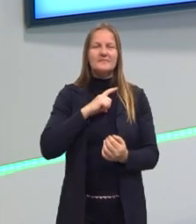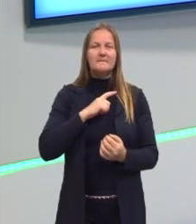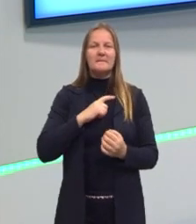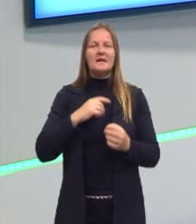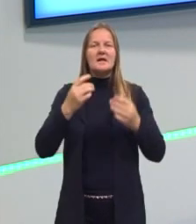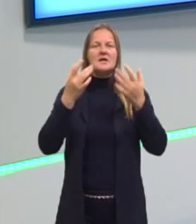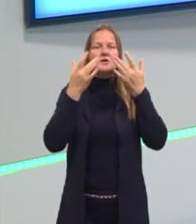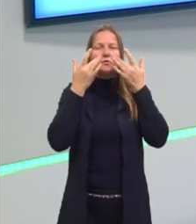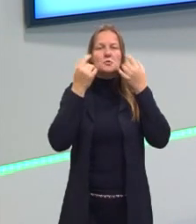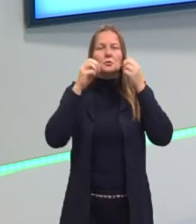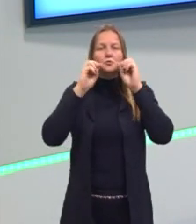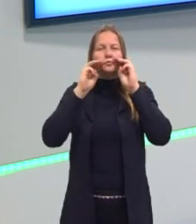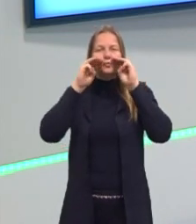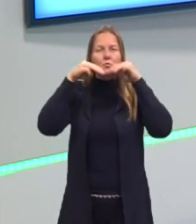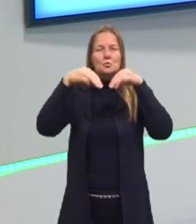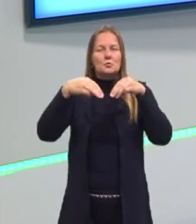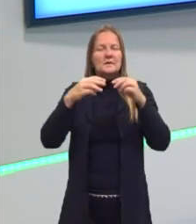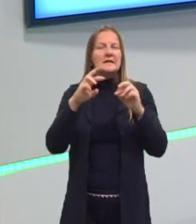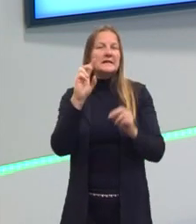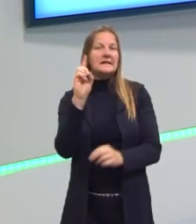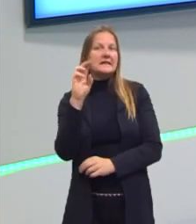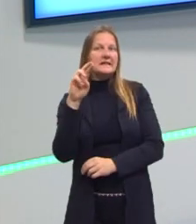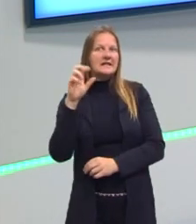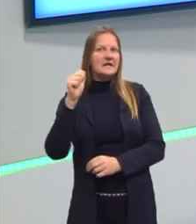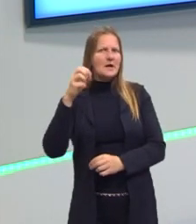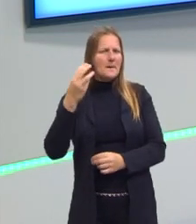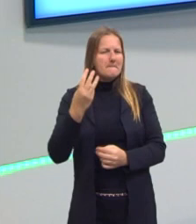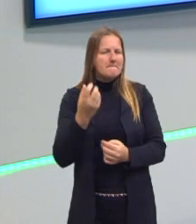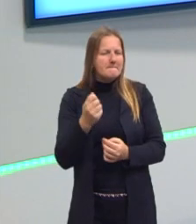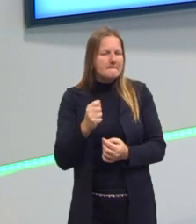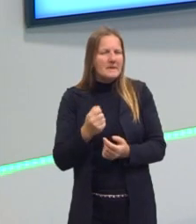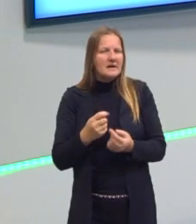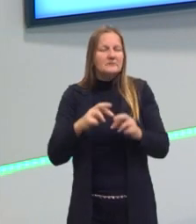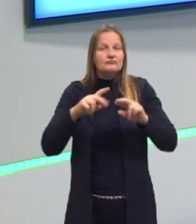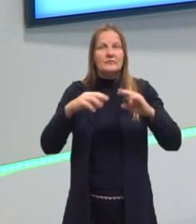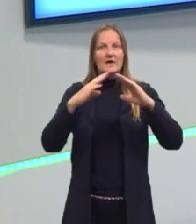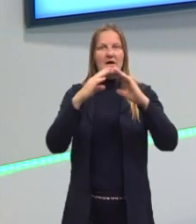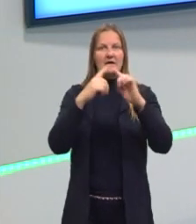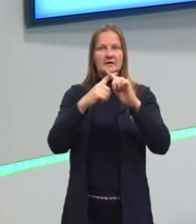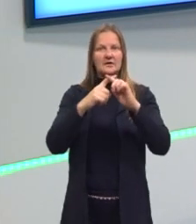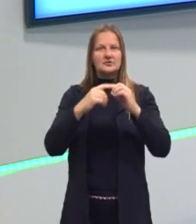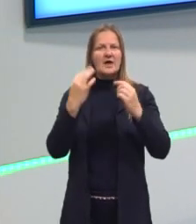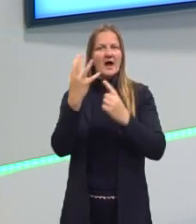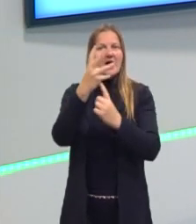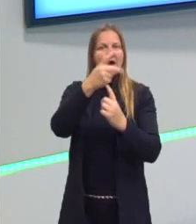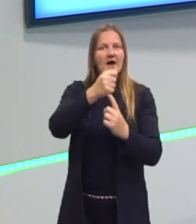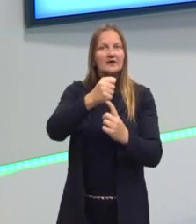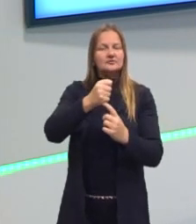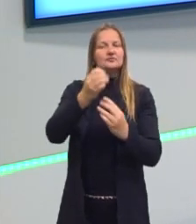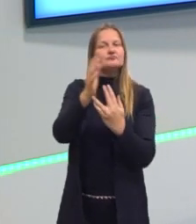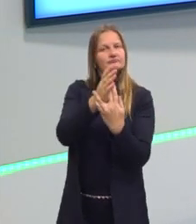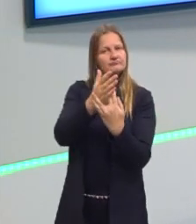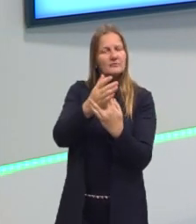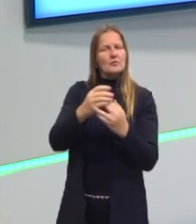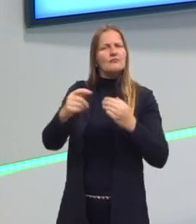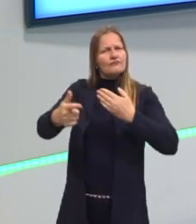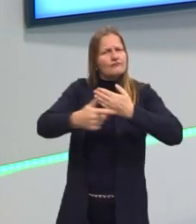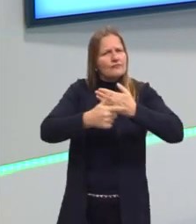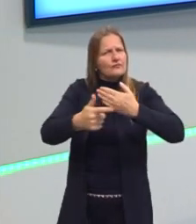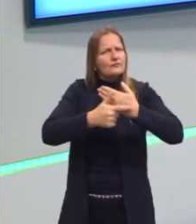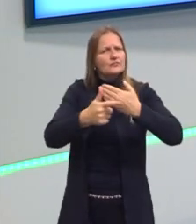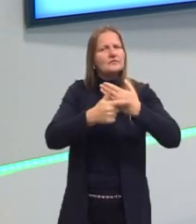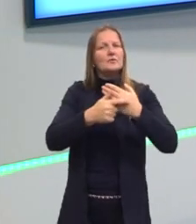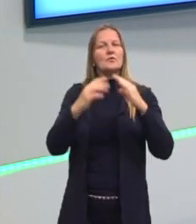dramaticidade e por isso o motivo a igreja então a arte barroca ela serve para